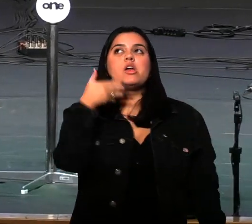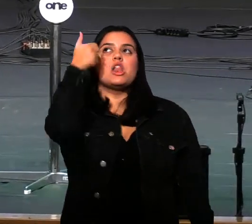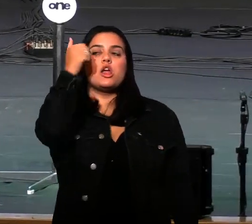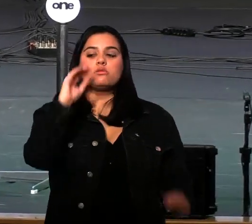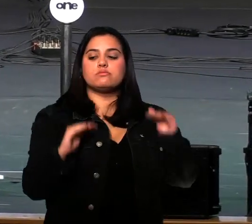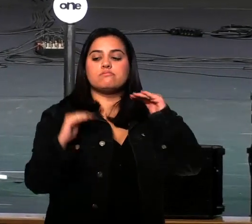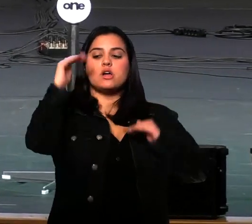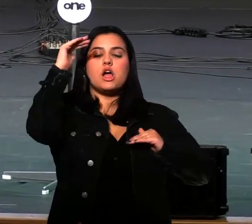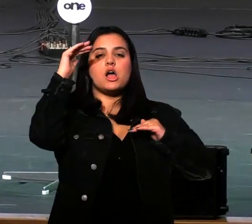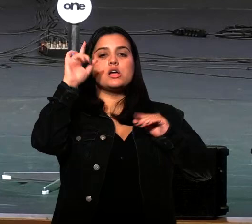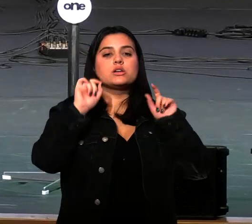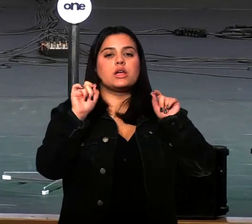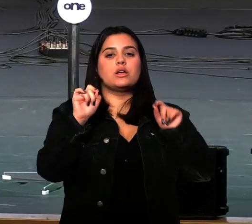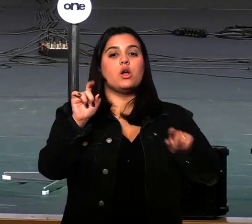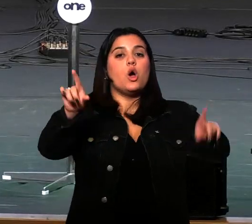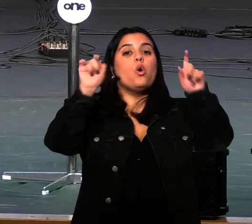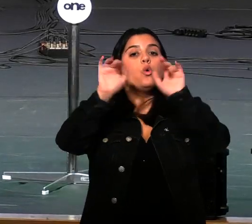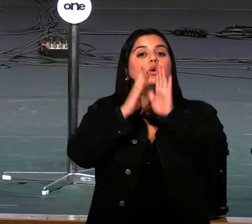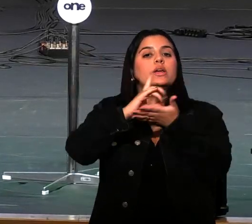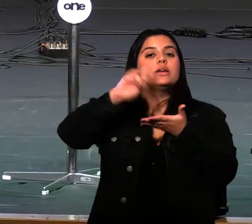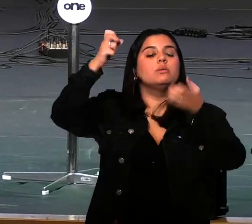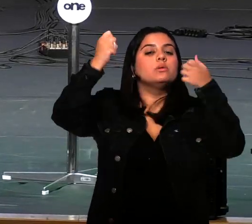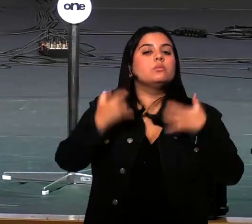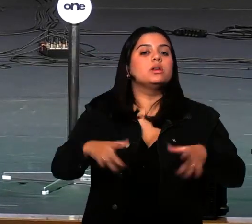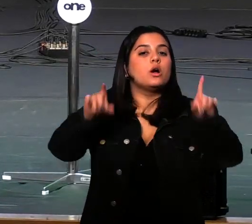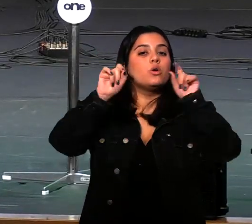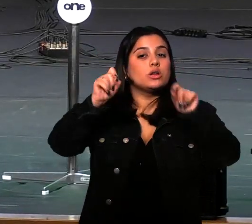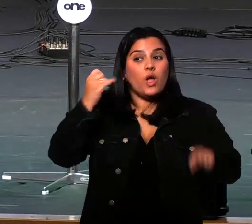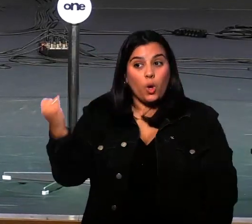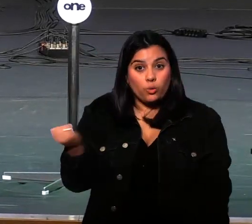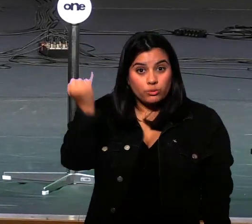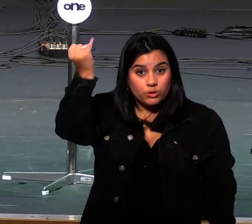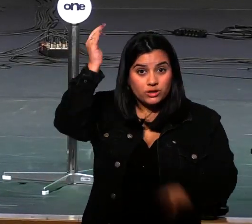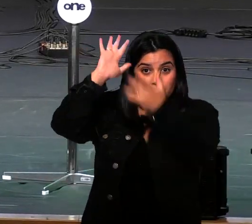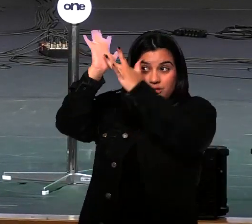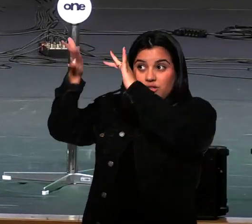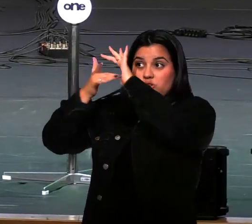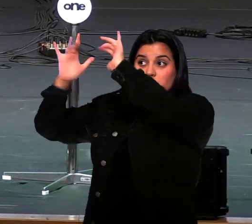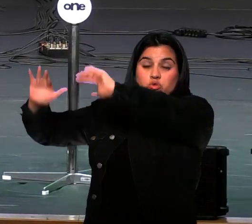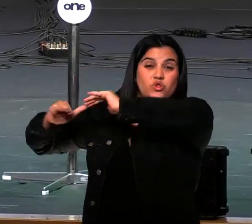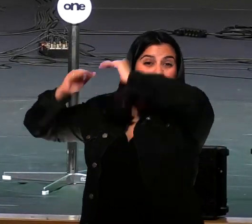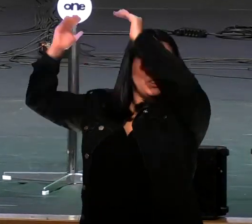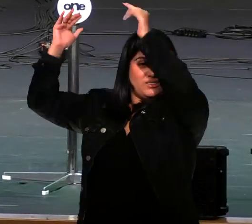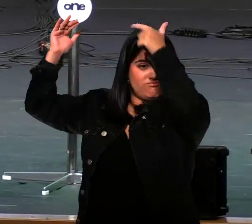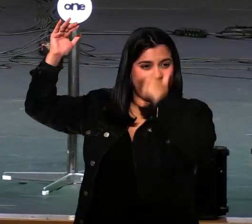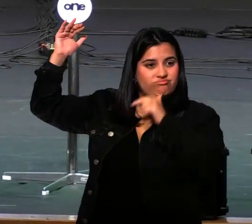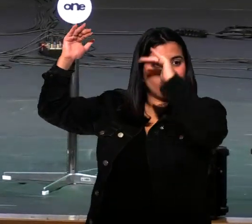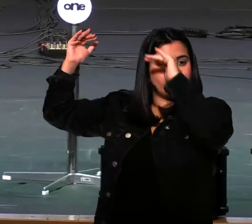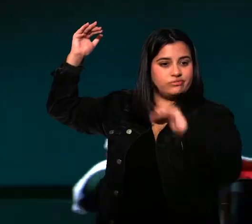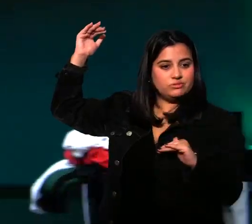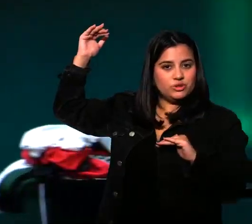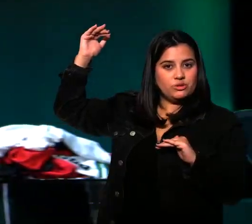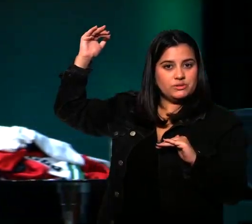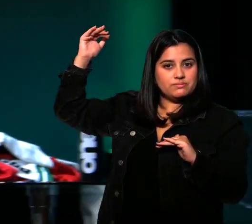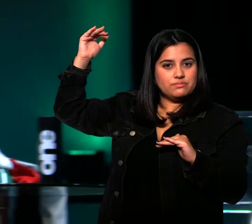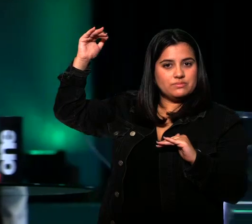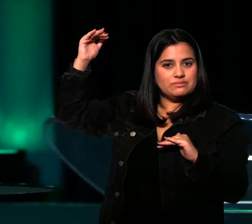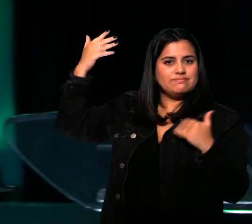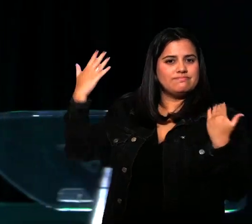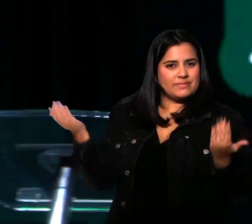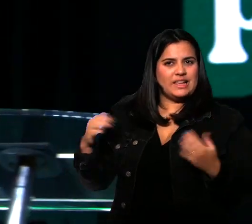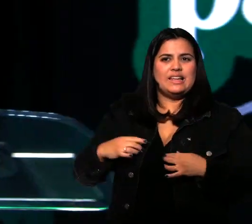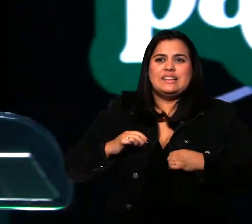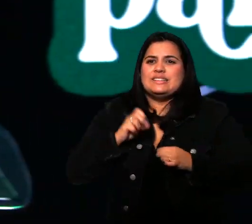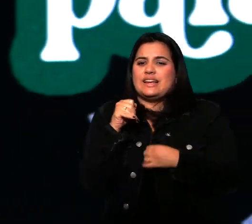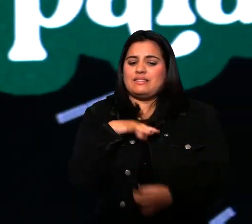que a Bíblia vai dizer? Importa que ele cresça e eu diminua. Será que tem áreas da nossa vida, não dá na hora a gente buscar essa